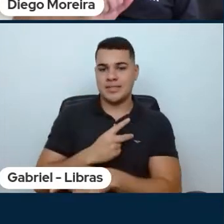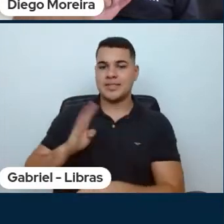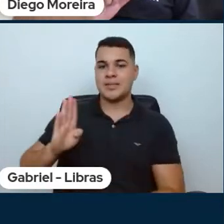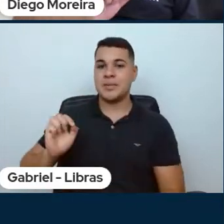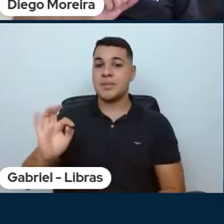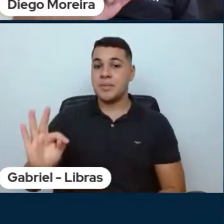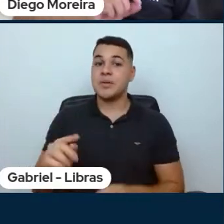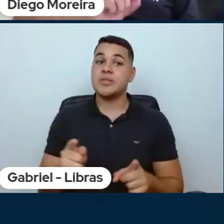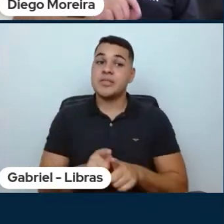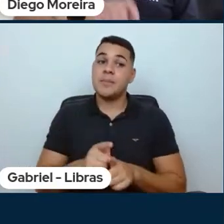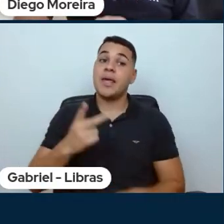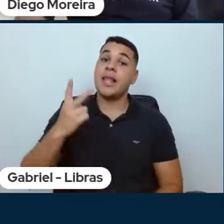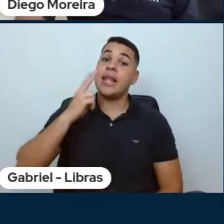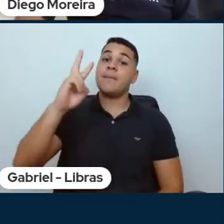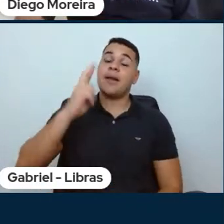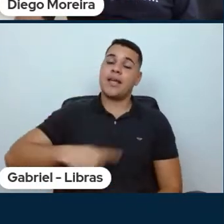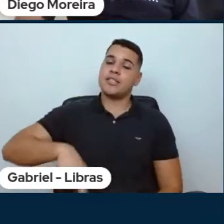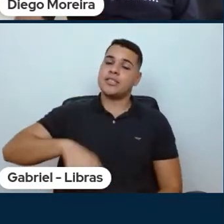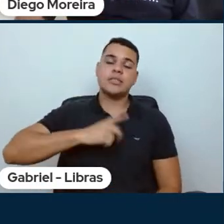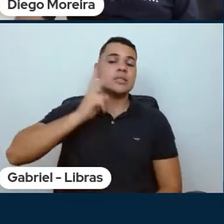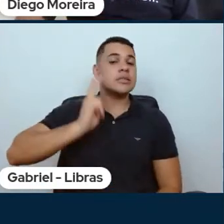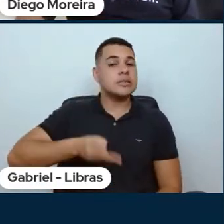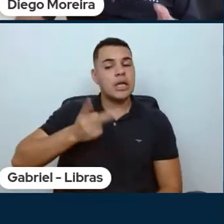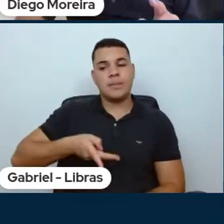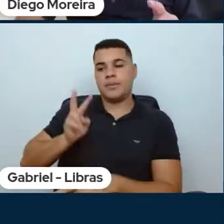cuidamos dos cuidados que falamos agora há pouco.